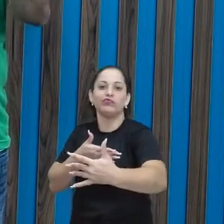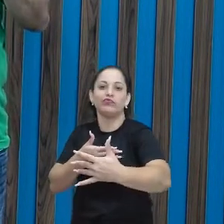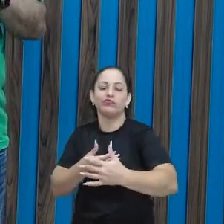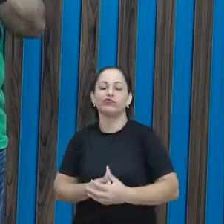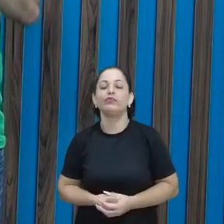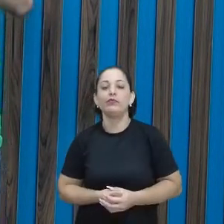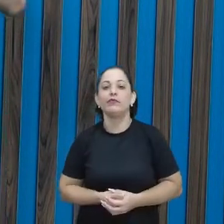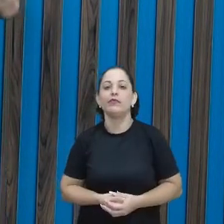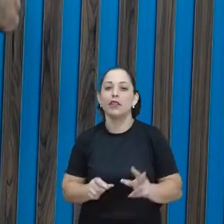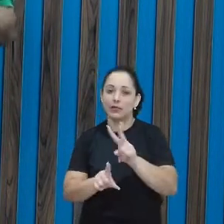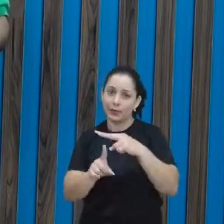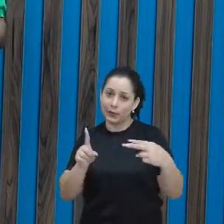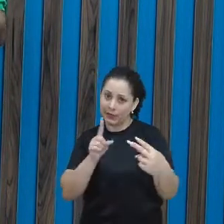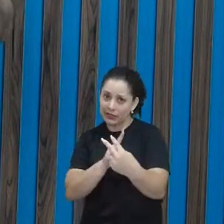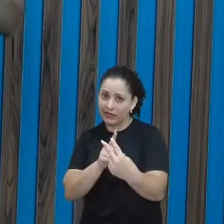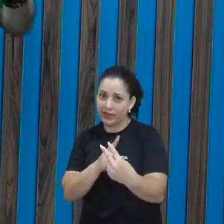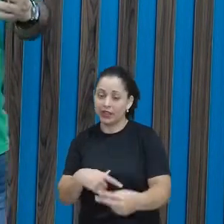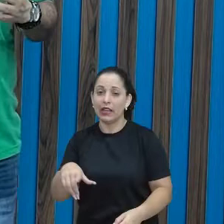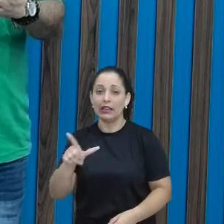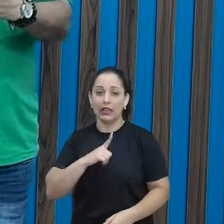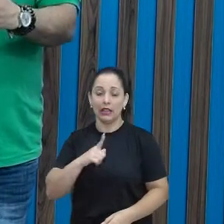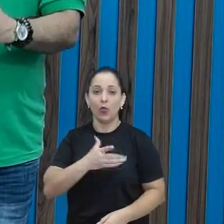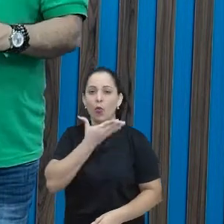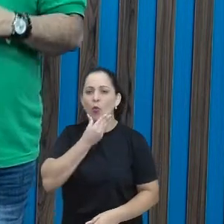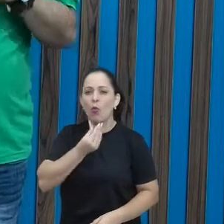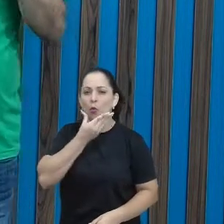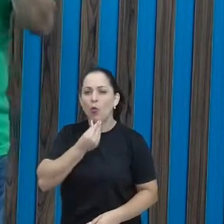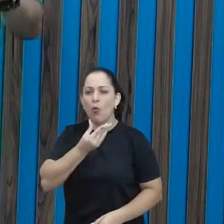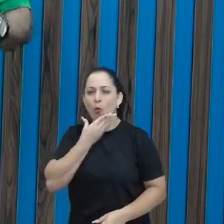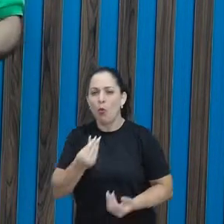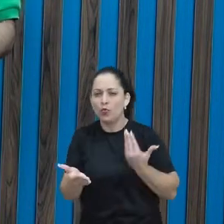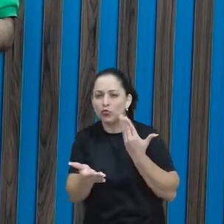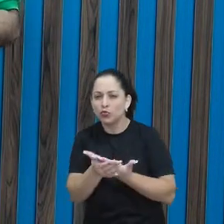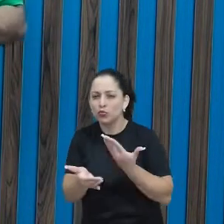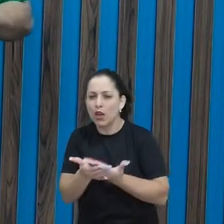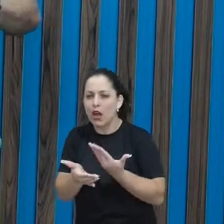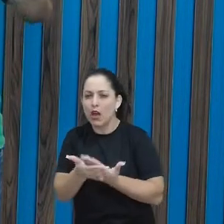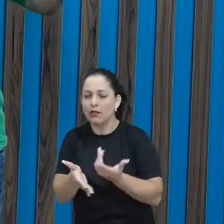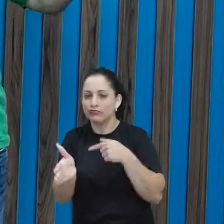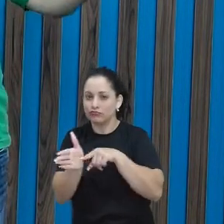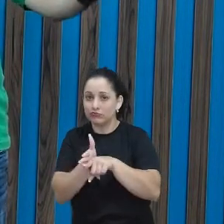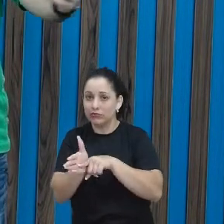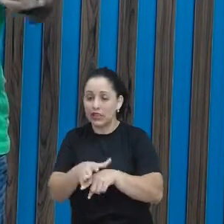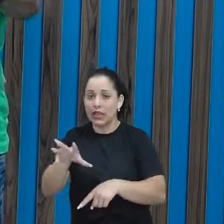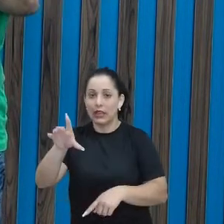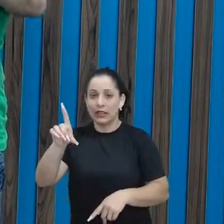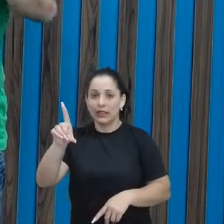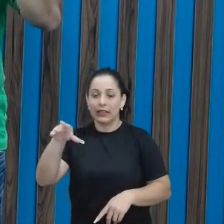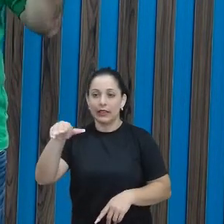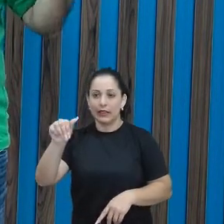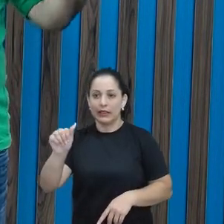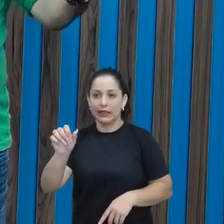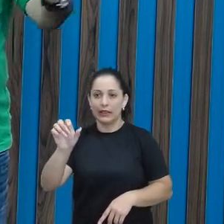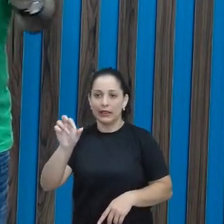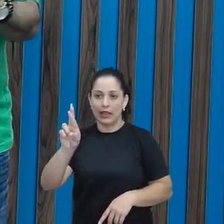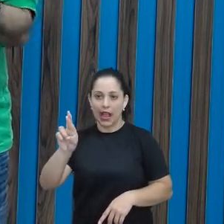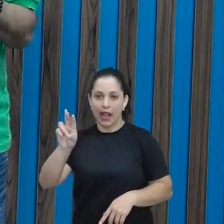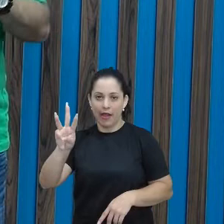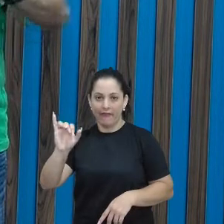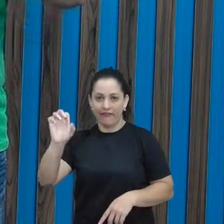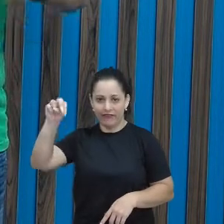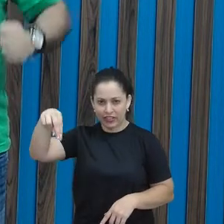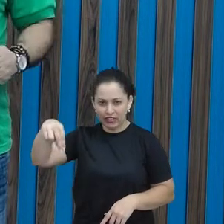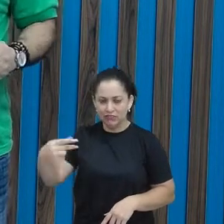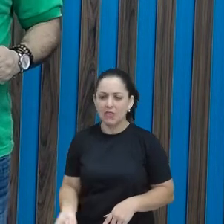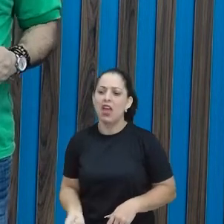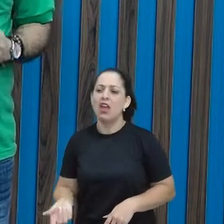nessa perspectiva, né, Darwin, né, que foi um naturalista, né, então ele sai viajando ao redor do